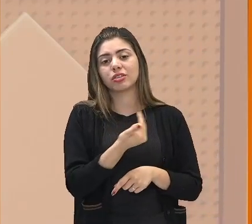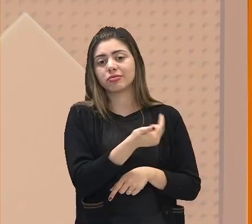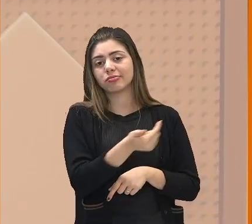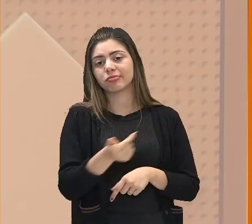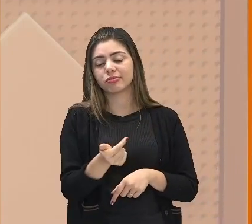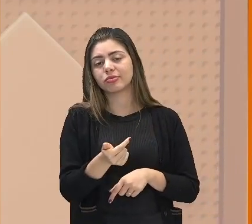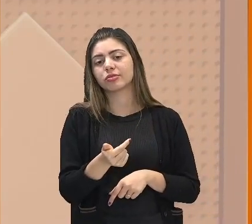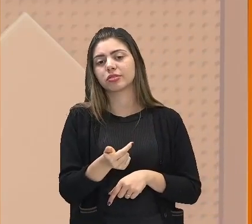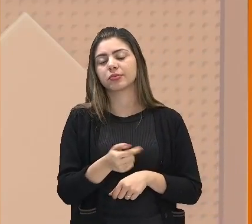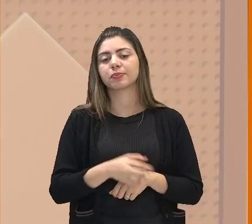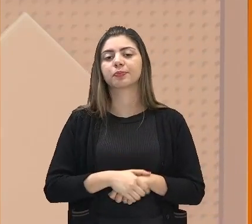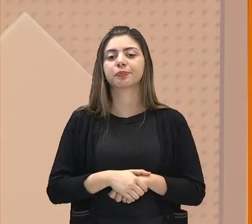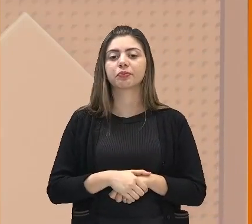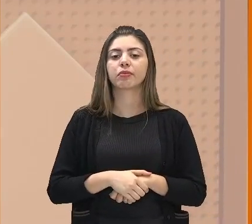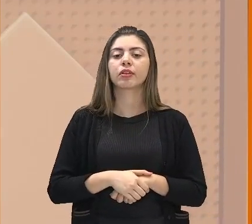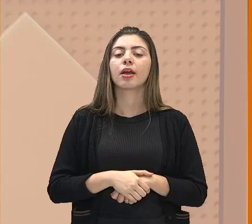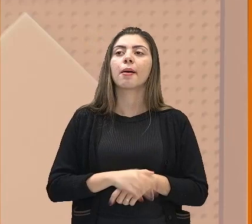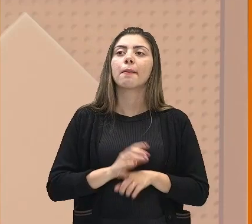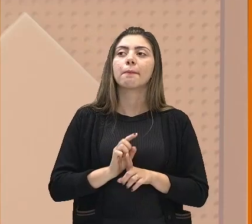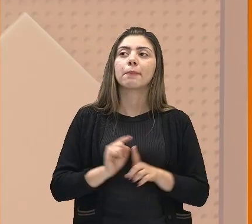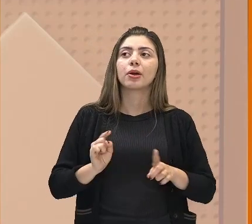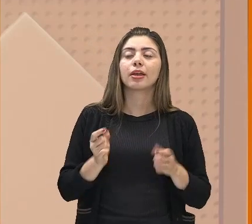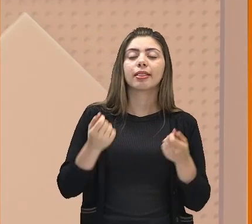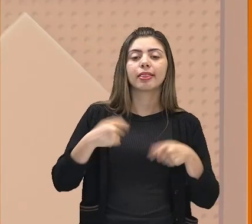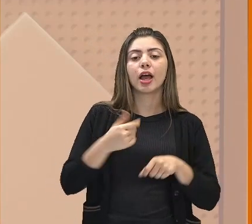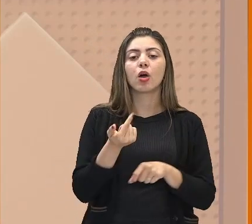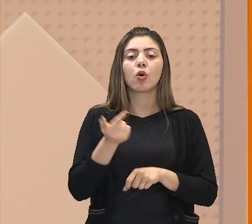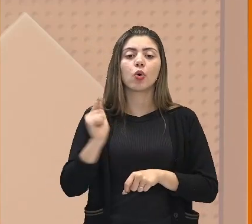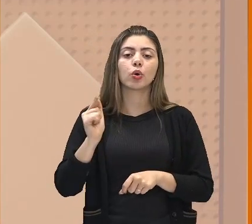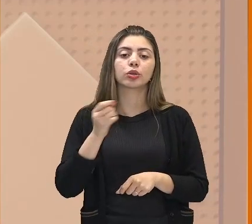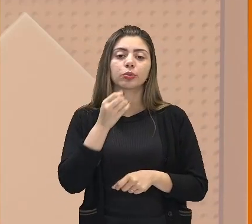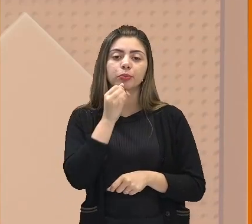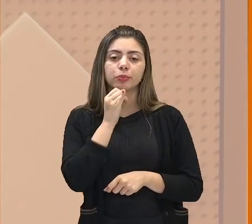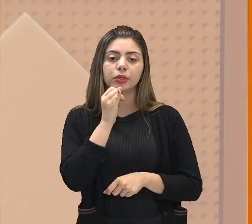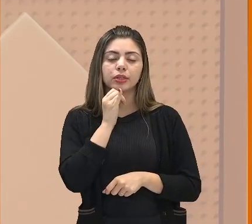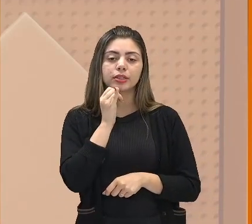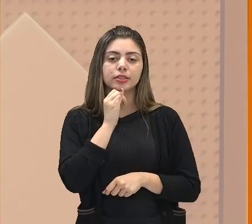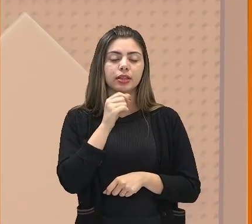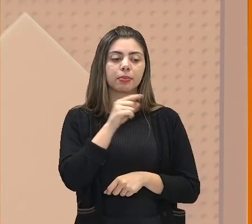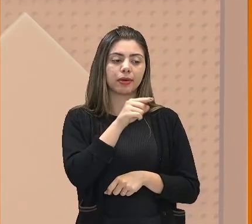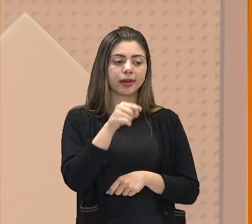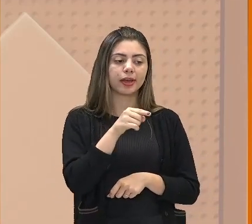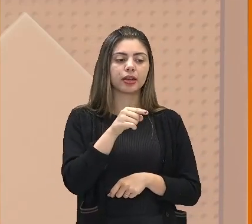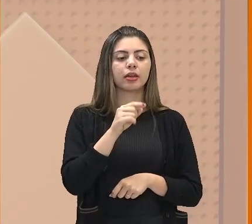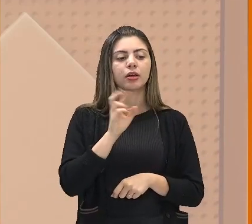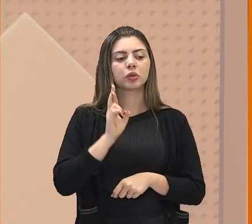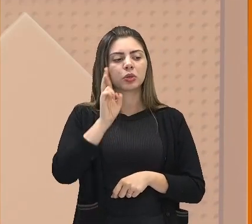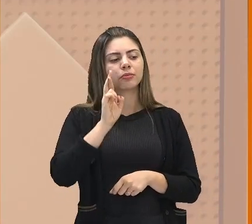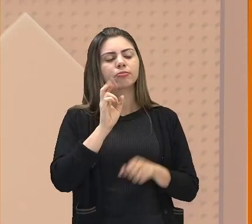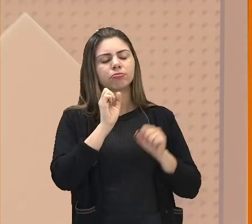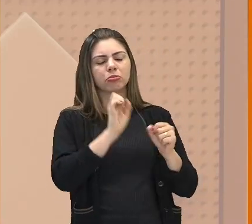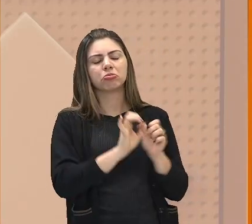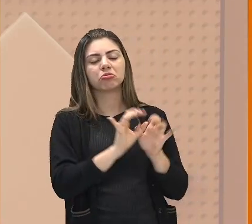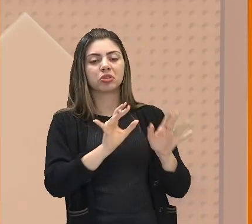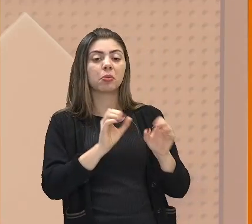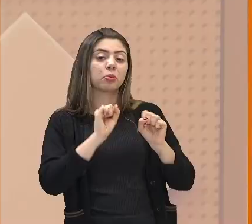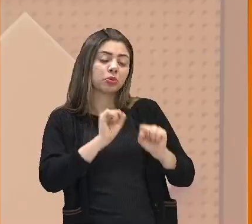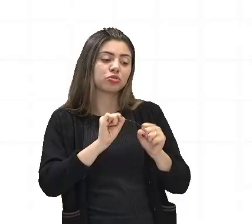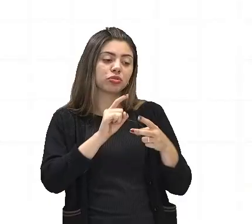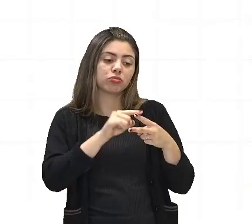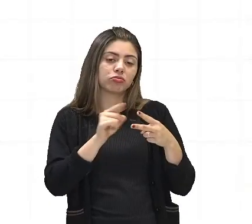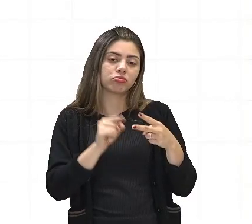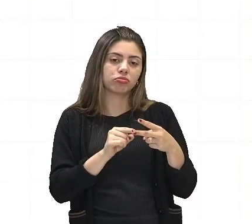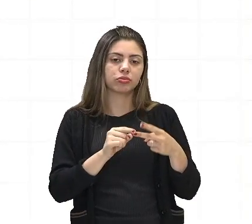salário, e também, né, através da concessão dessa alforria pelo seu próprio dono, ok? Vamos observar aí